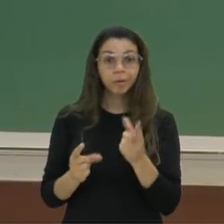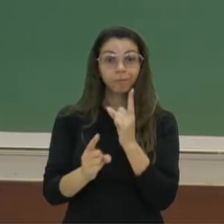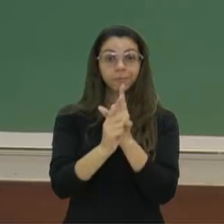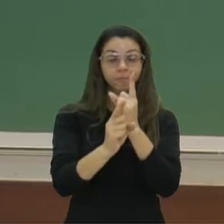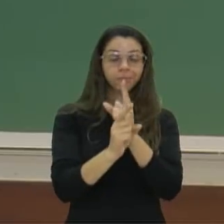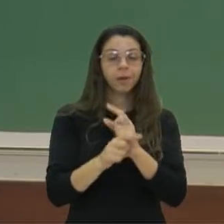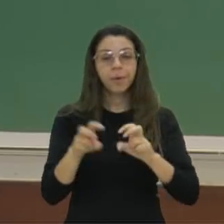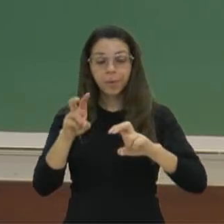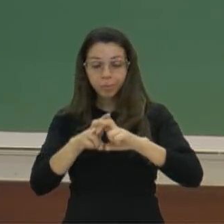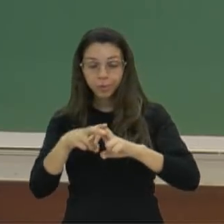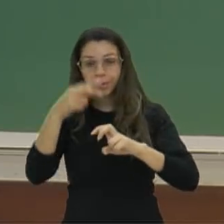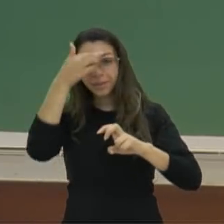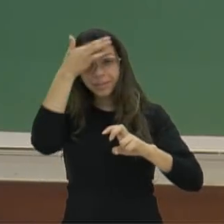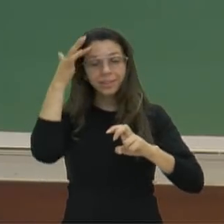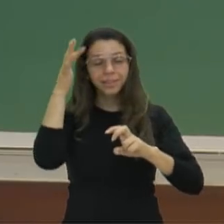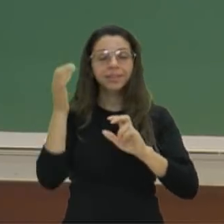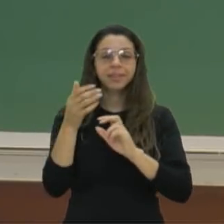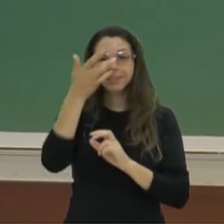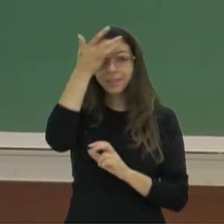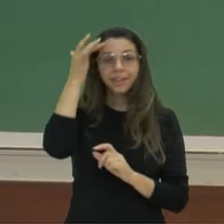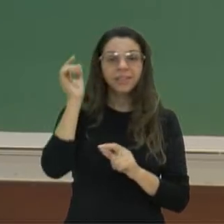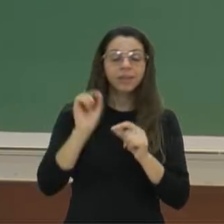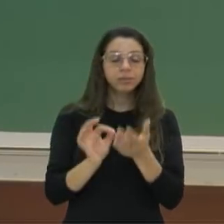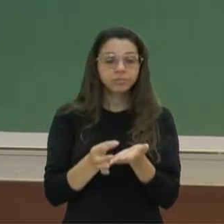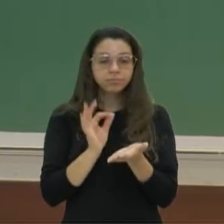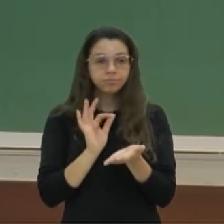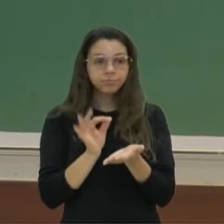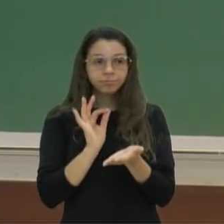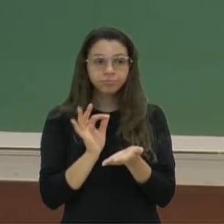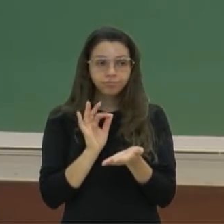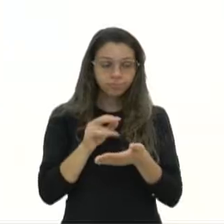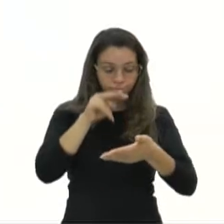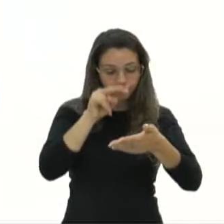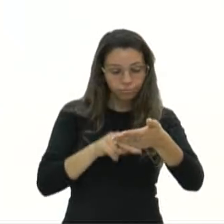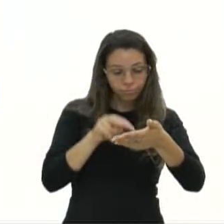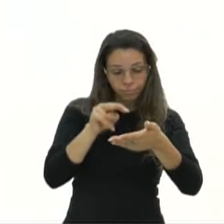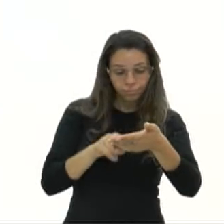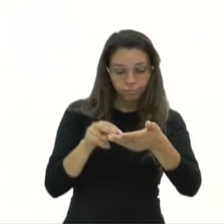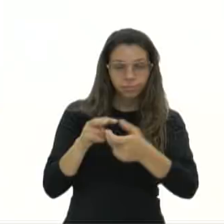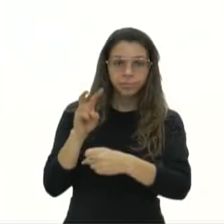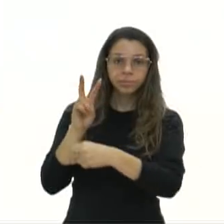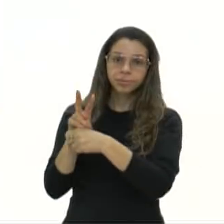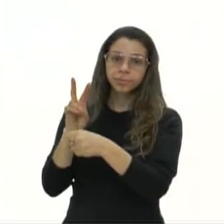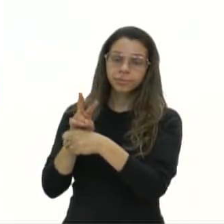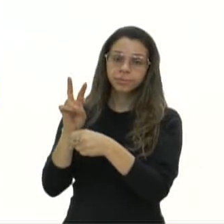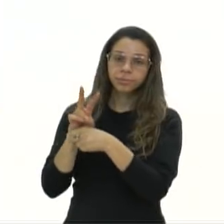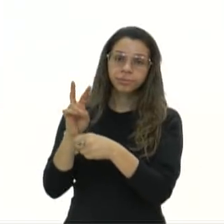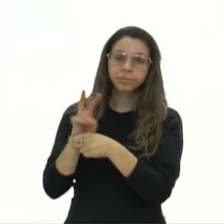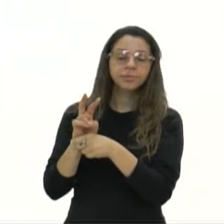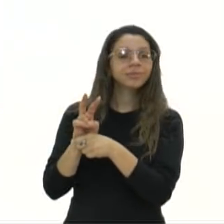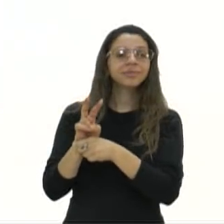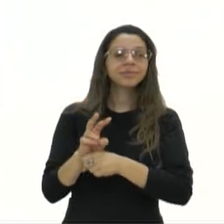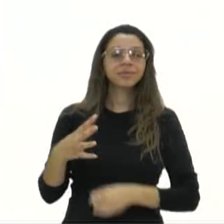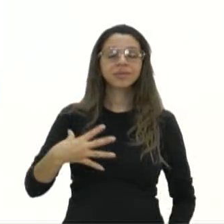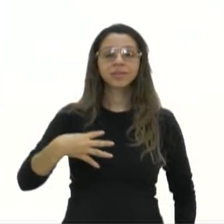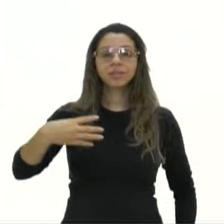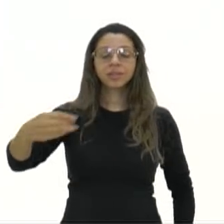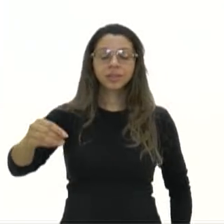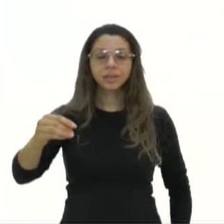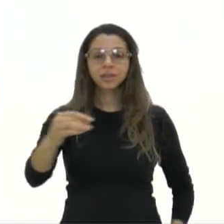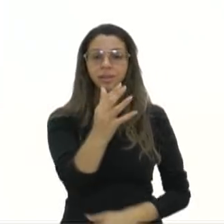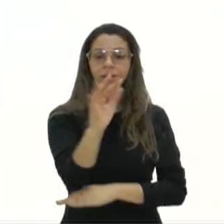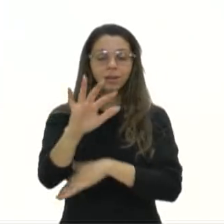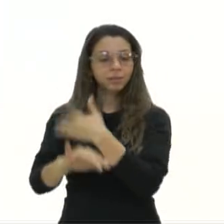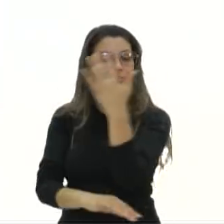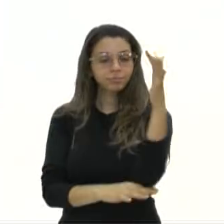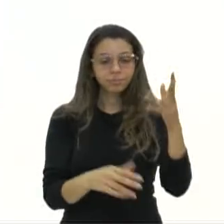Que é uma pessoa sentada, vai tomar café, tá lendo o jornal e tá cuidando da filhinha que tá lá no jardim brincando